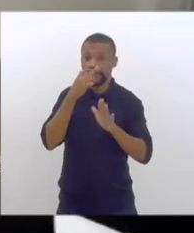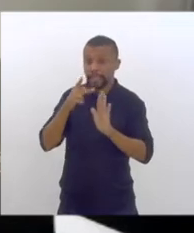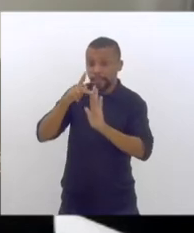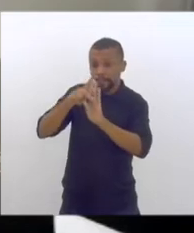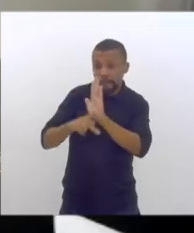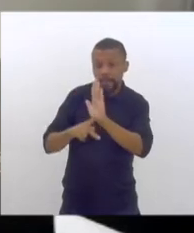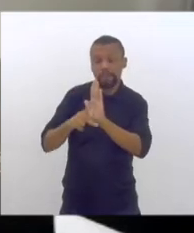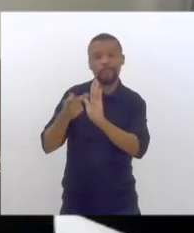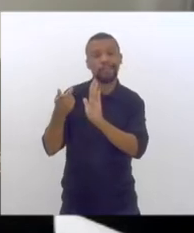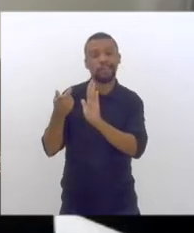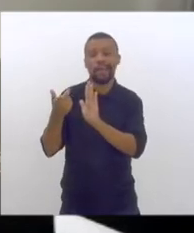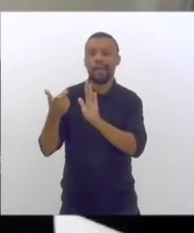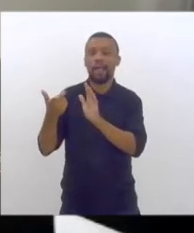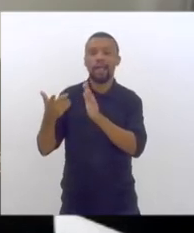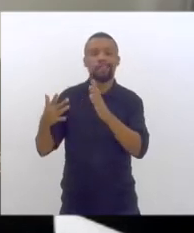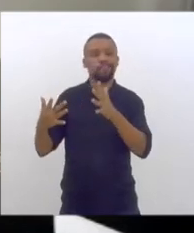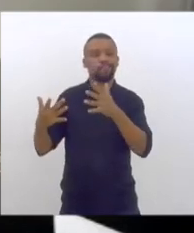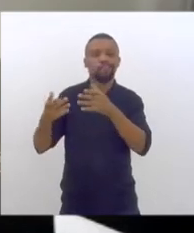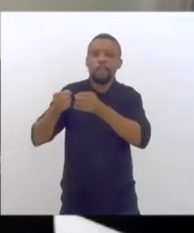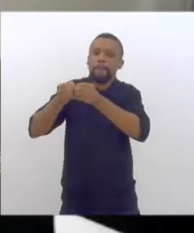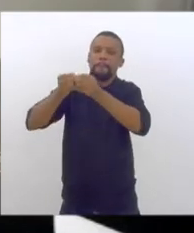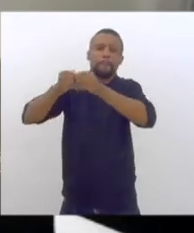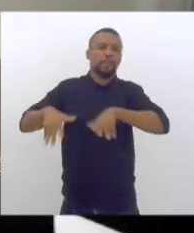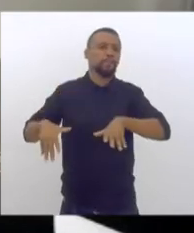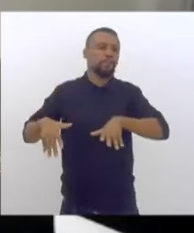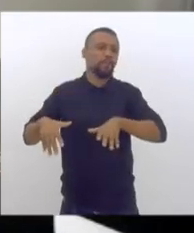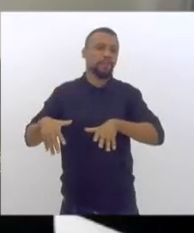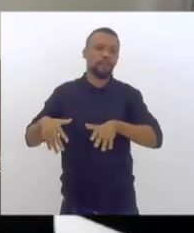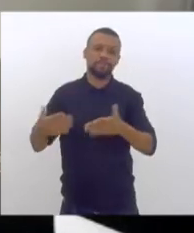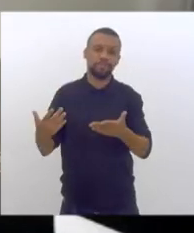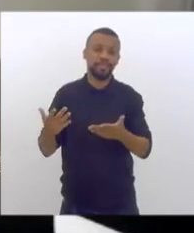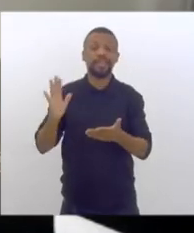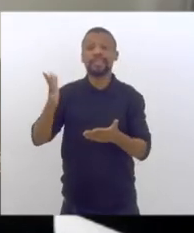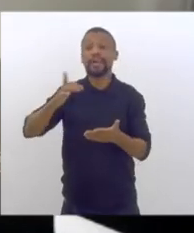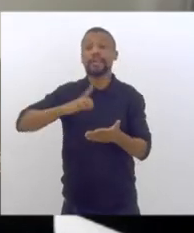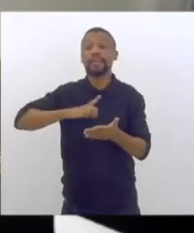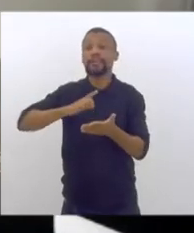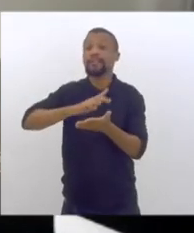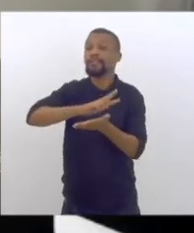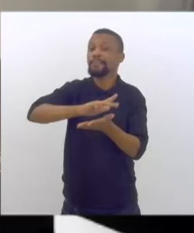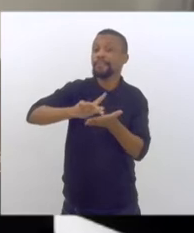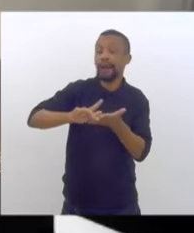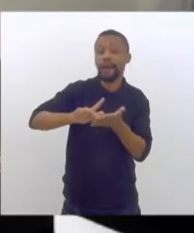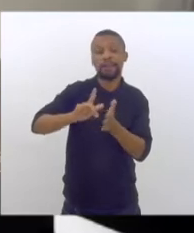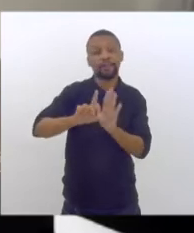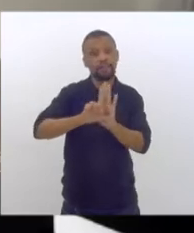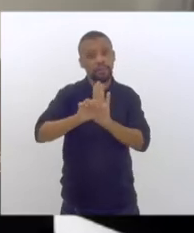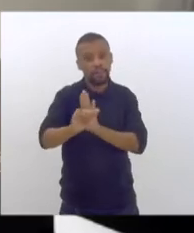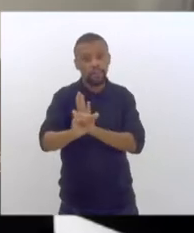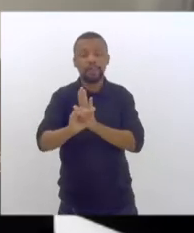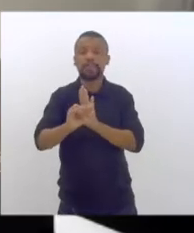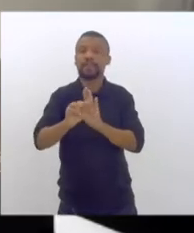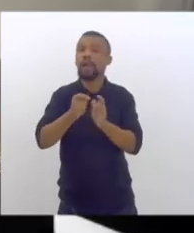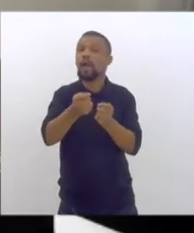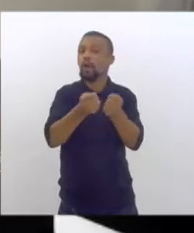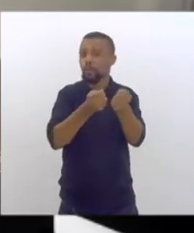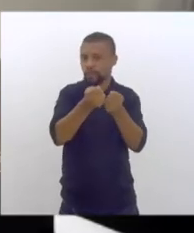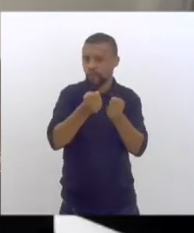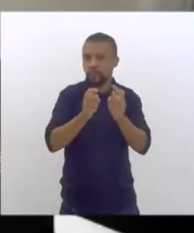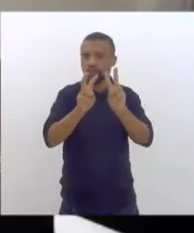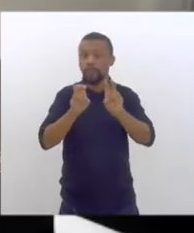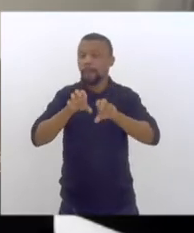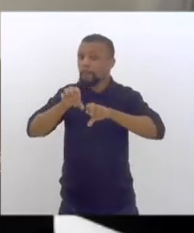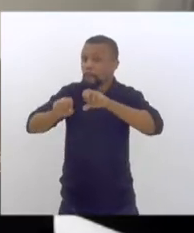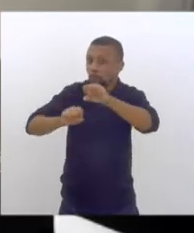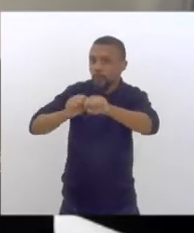multiplamente prejudicado né e tem várias lei já disciplina a matéria não está sobre busca